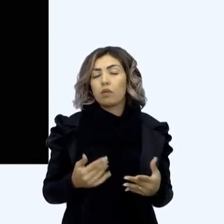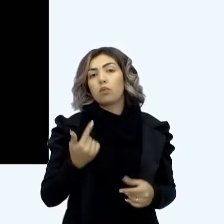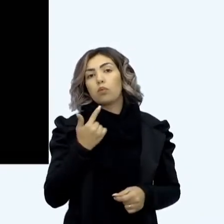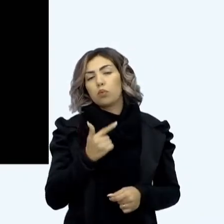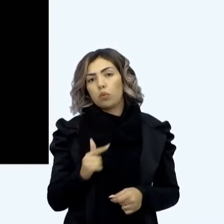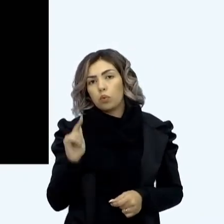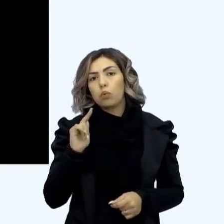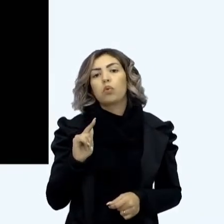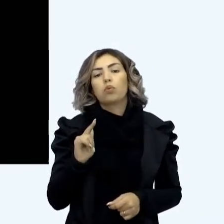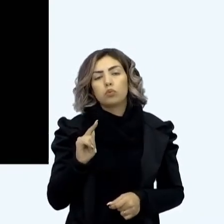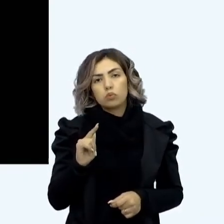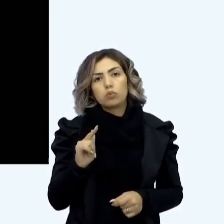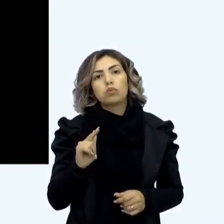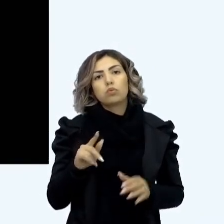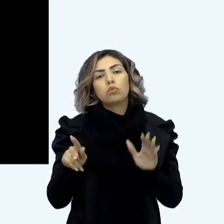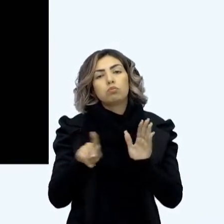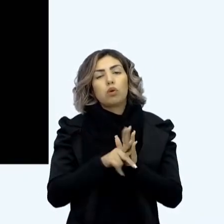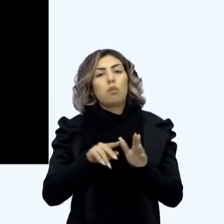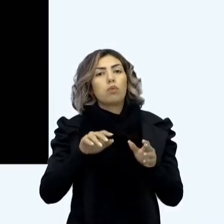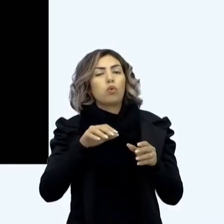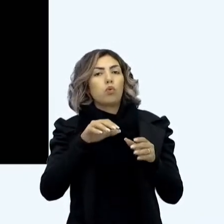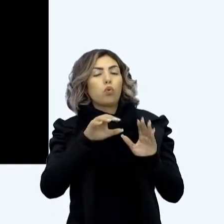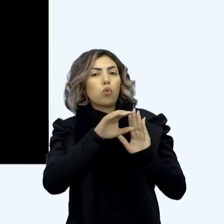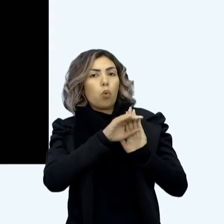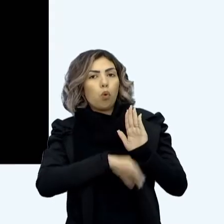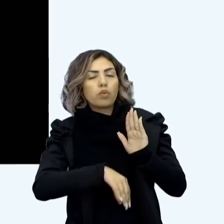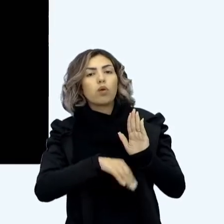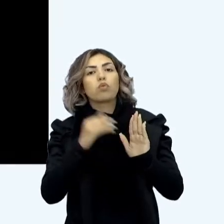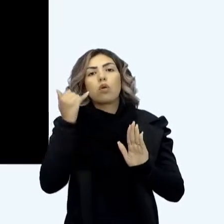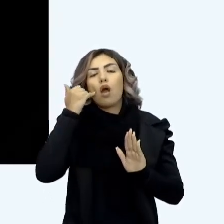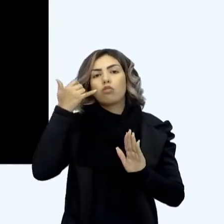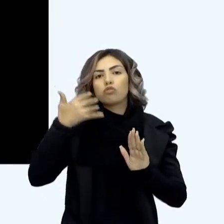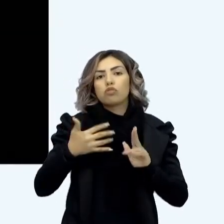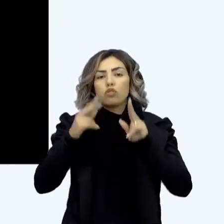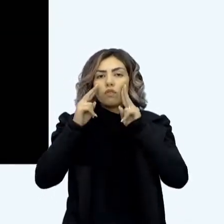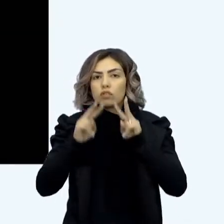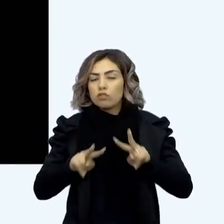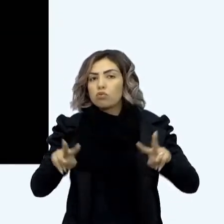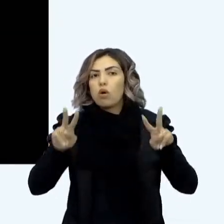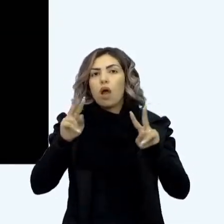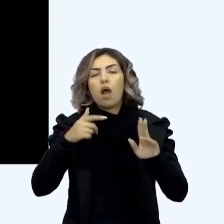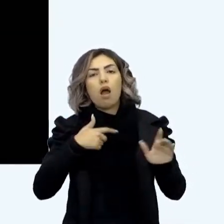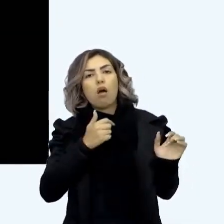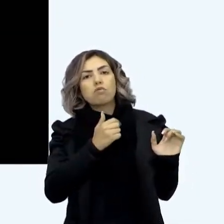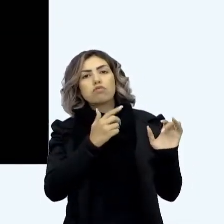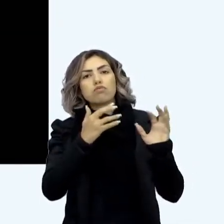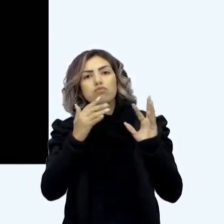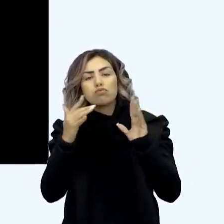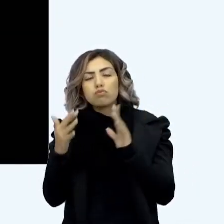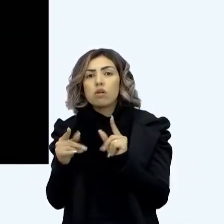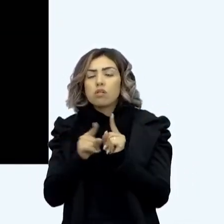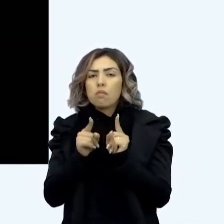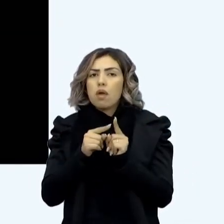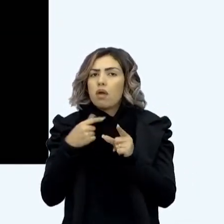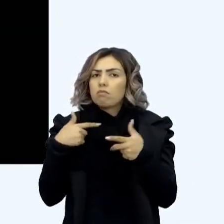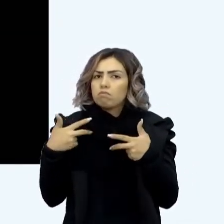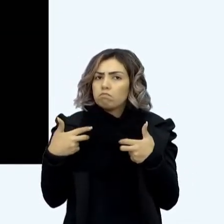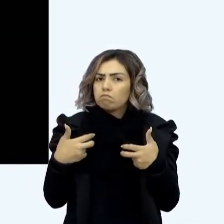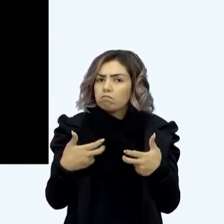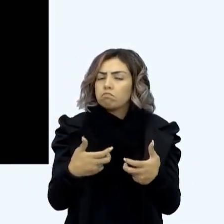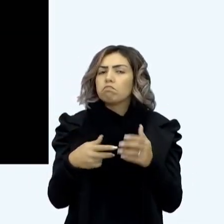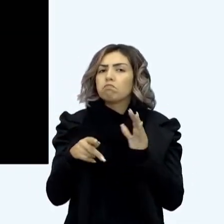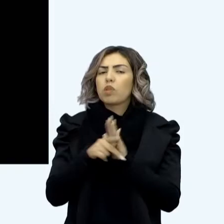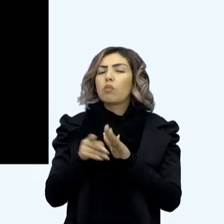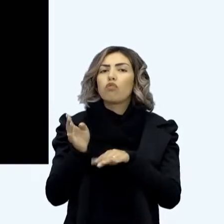do Laboratório de Conteúdos Audiovisuais do Historiografia Audiovisual, e explorando um pouco essa questão do vídeo ensaio,